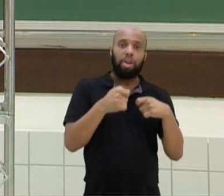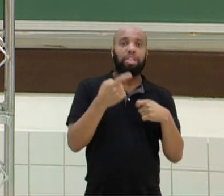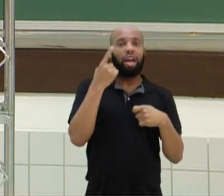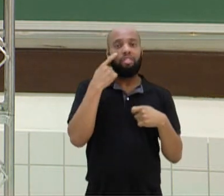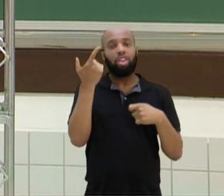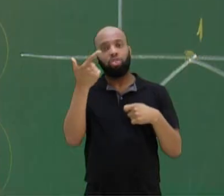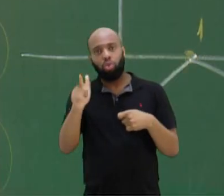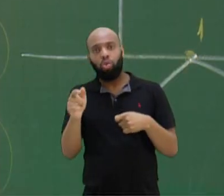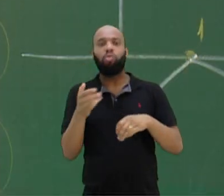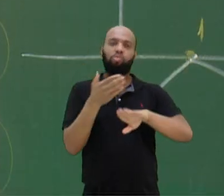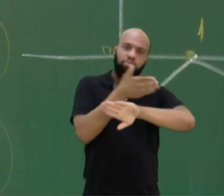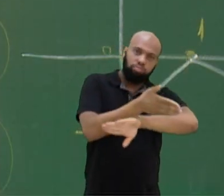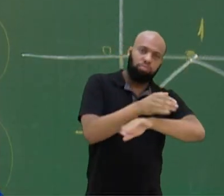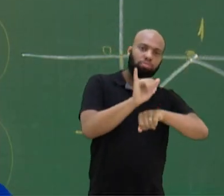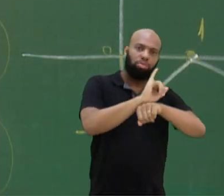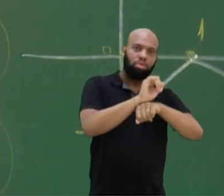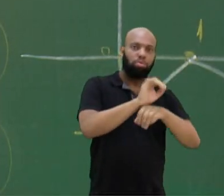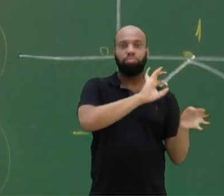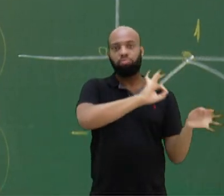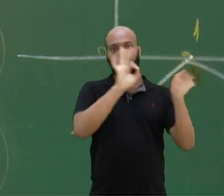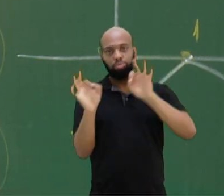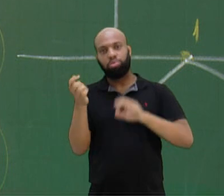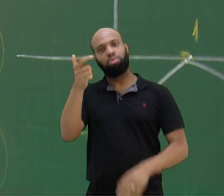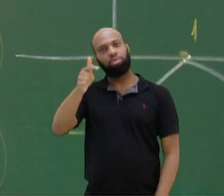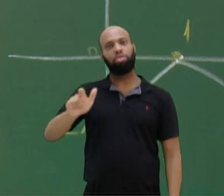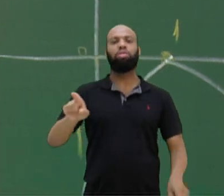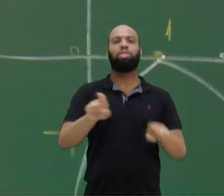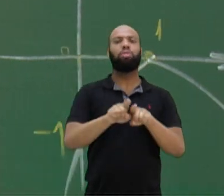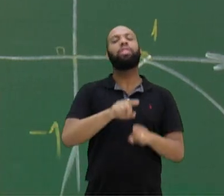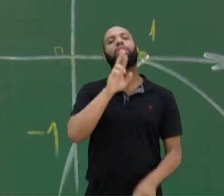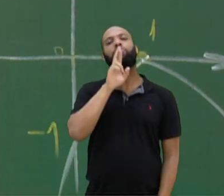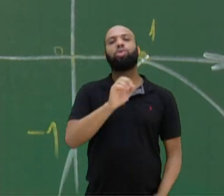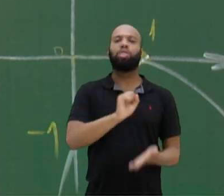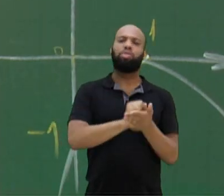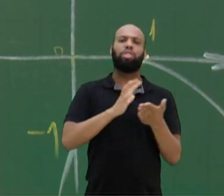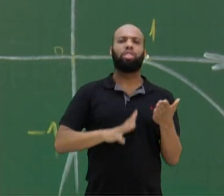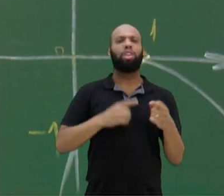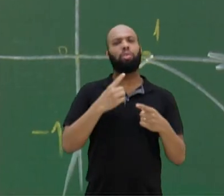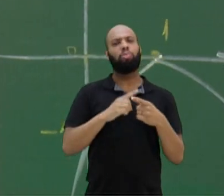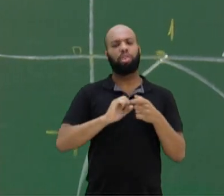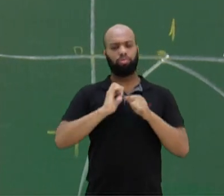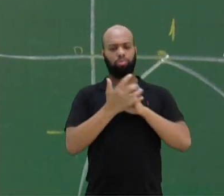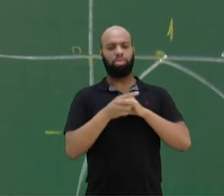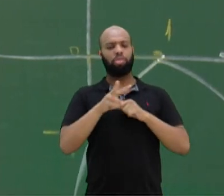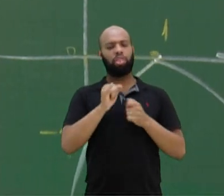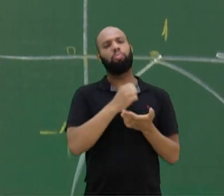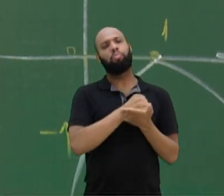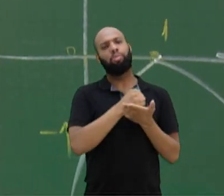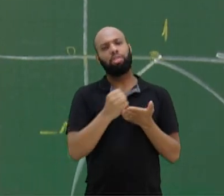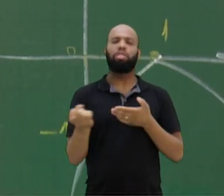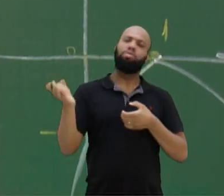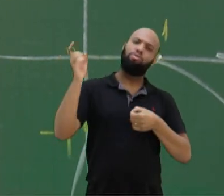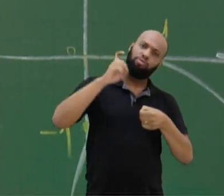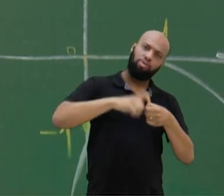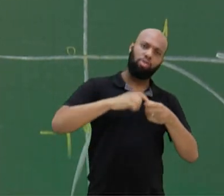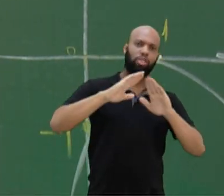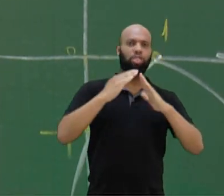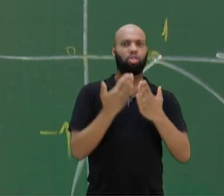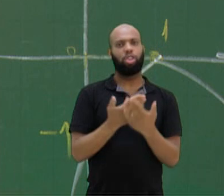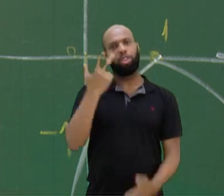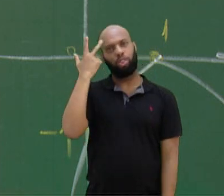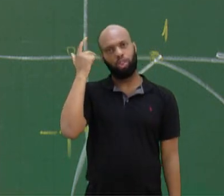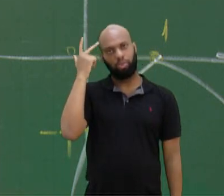que esse é o ponto de máximo da função, a própria intersecção com o eixo x.